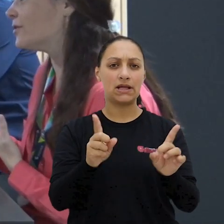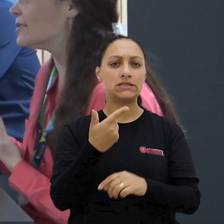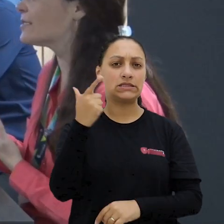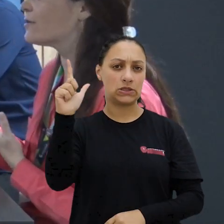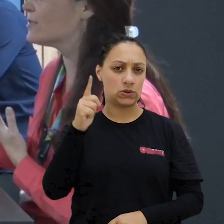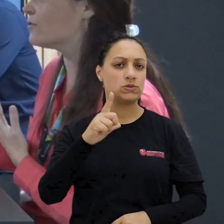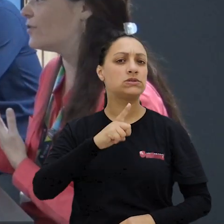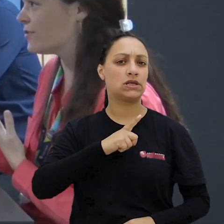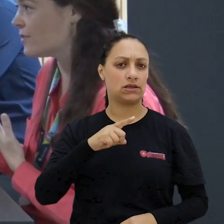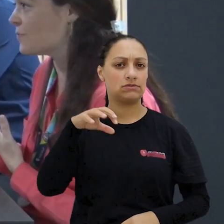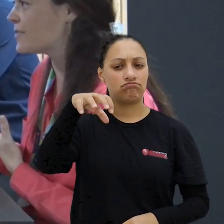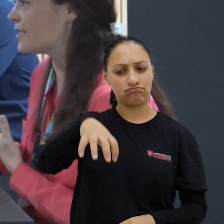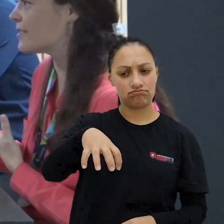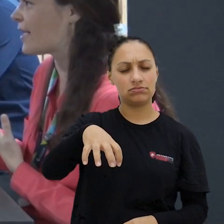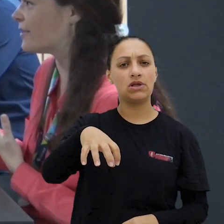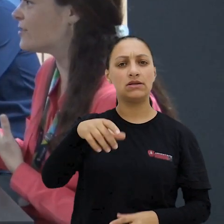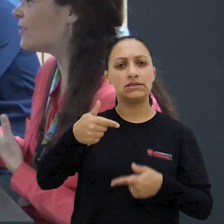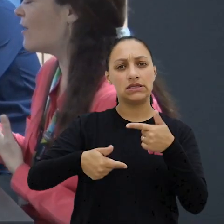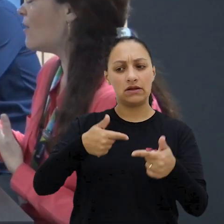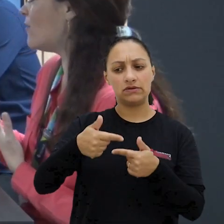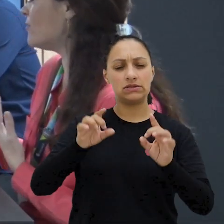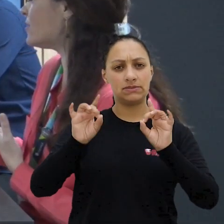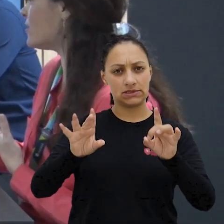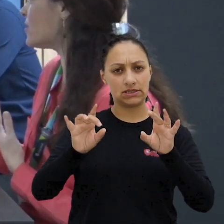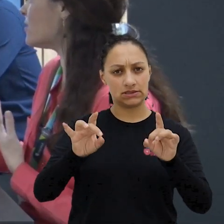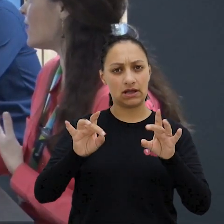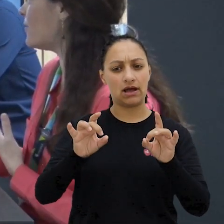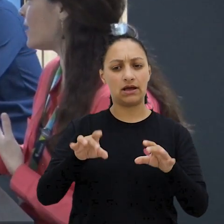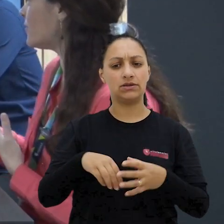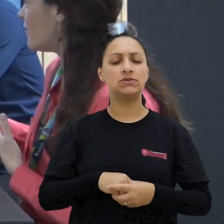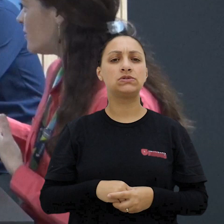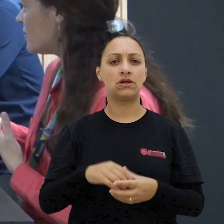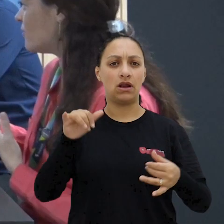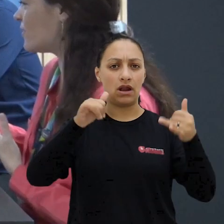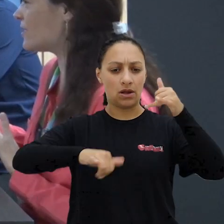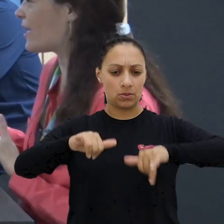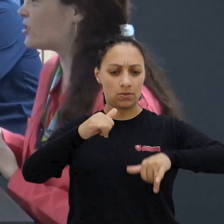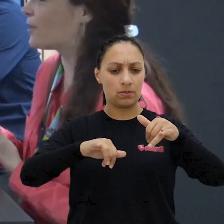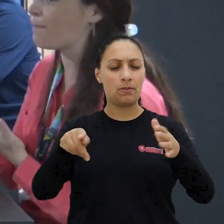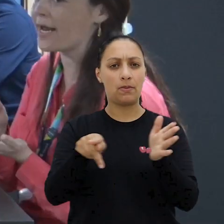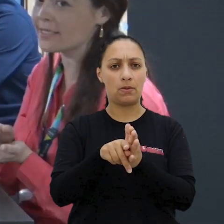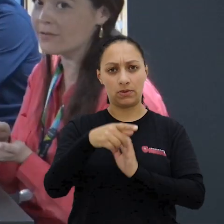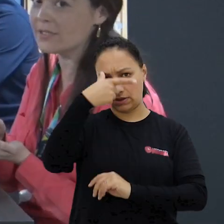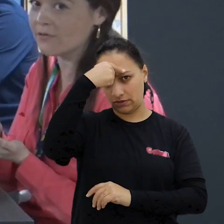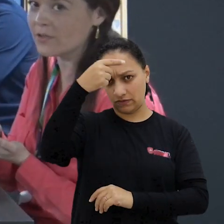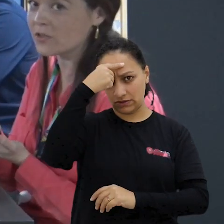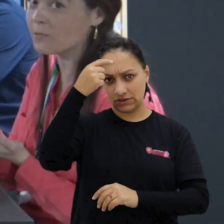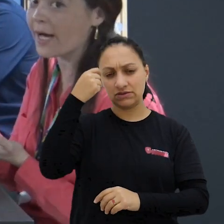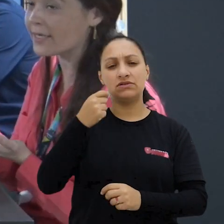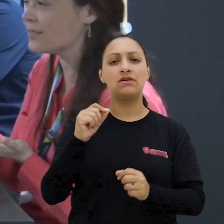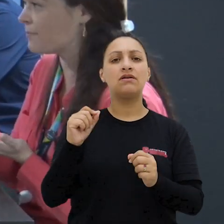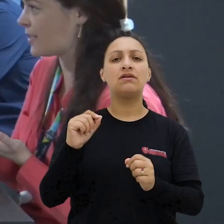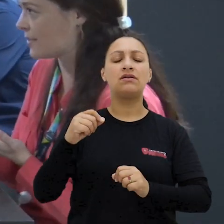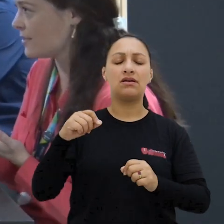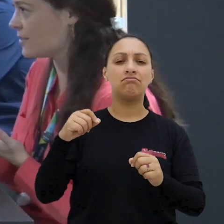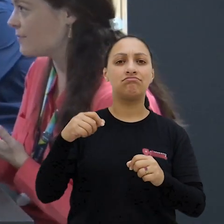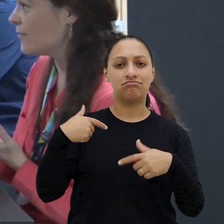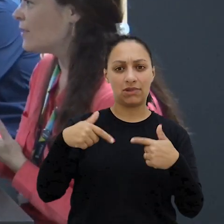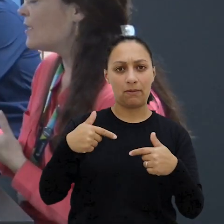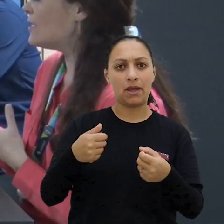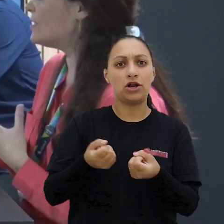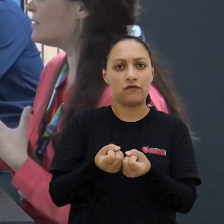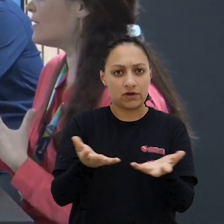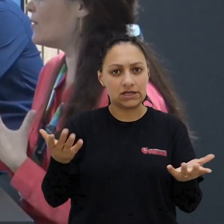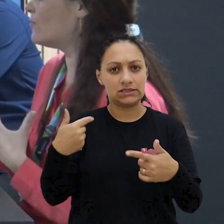temos outros setores, que é os serviços especializados, ou seja, são laboratórios da universidade que prestam serviços para as